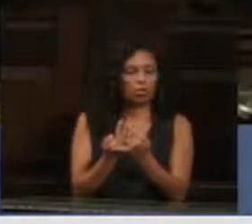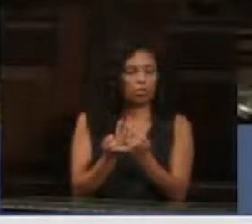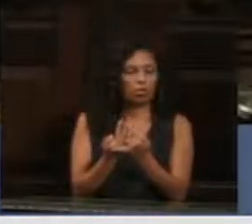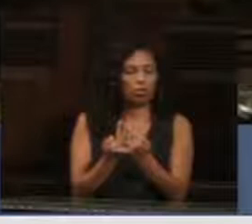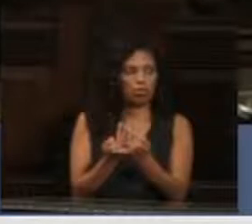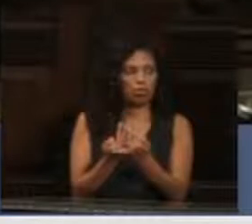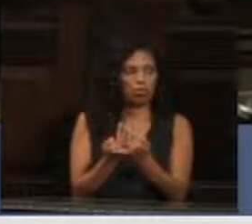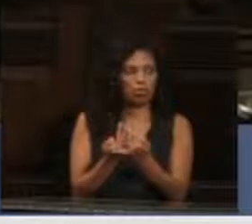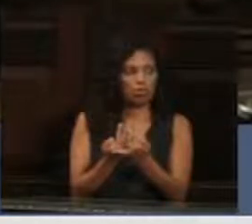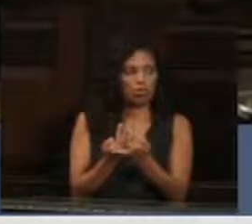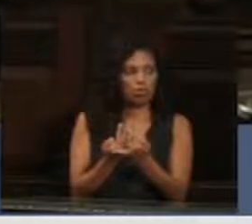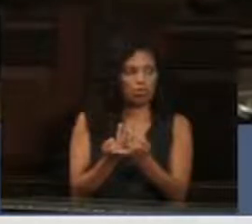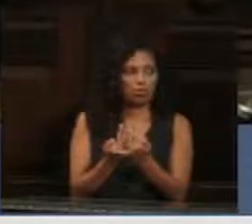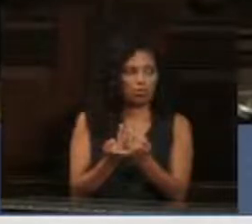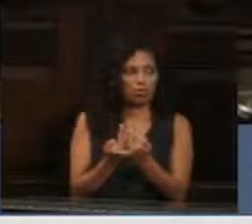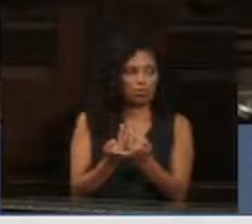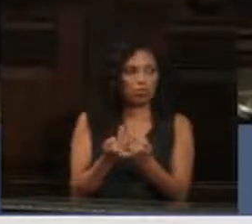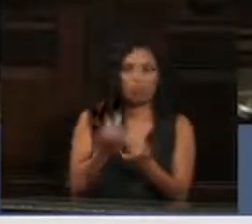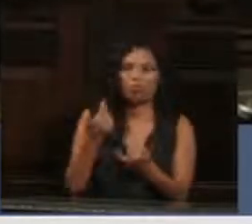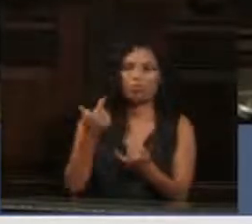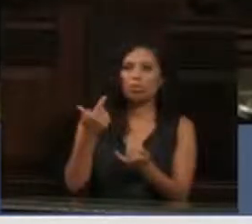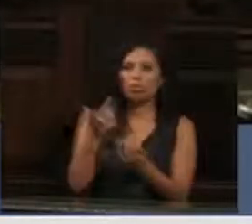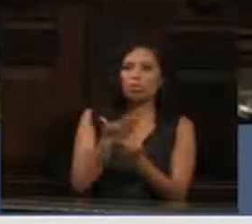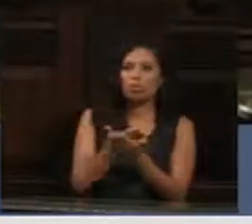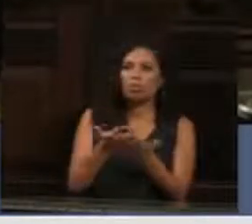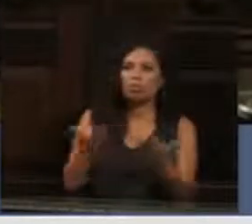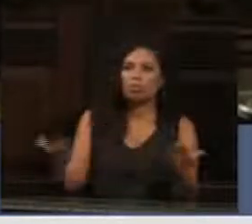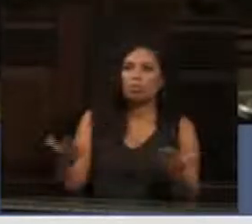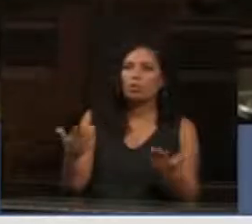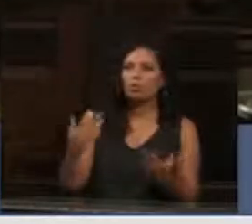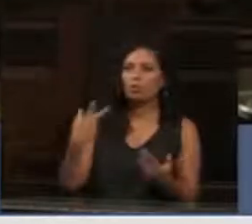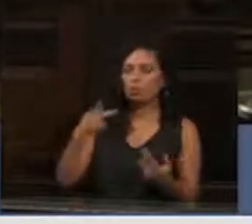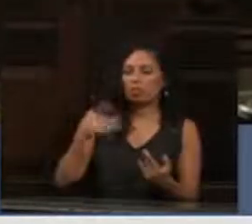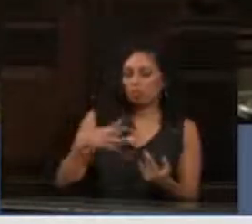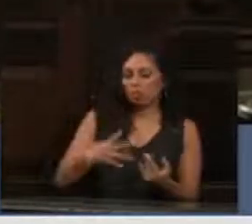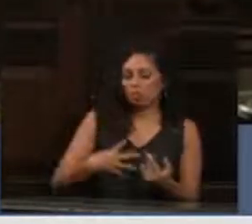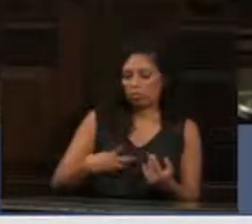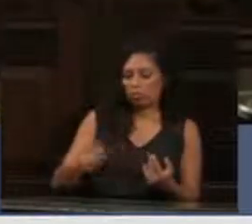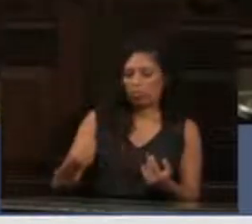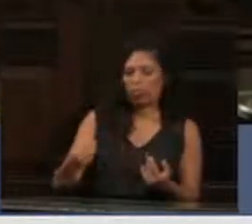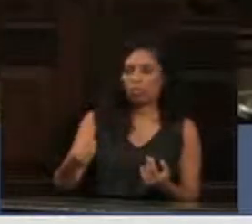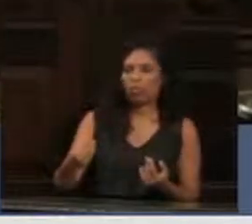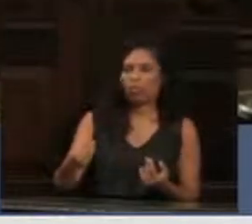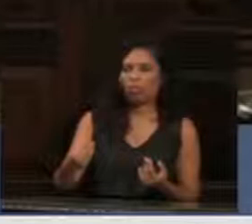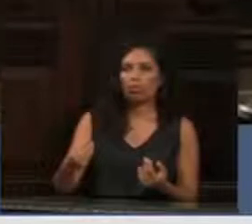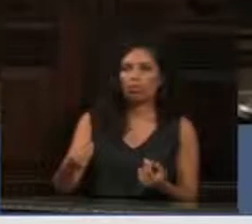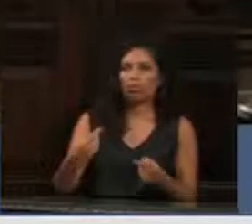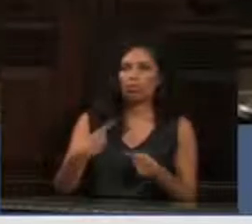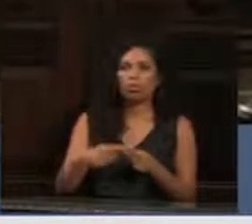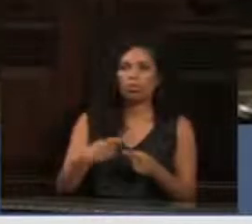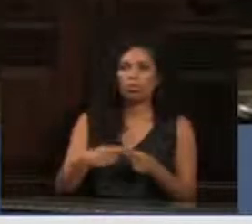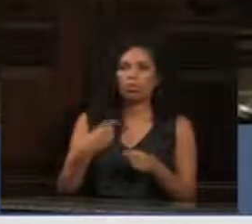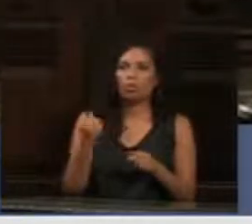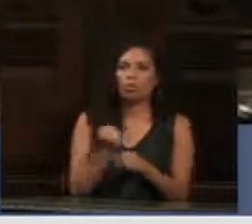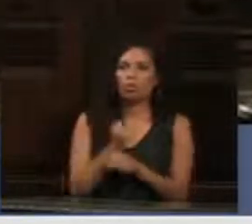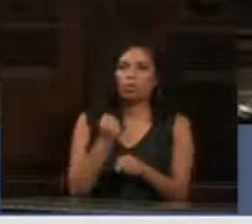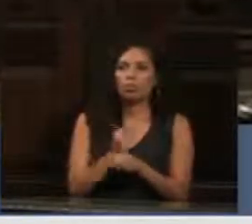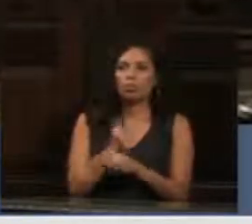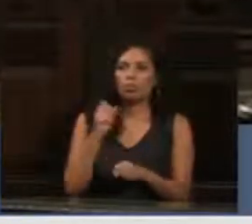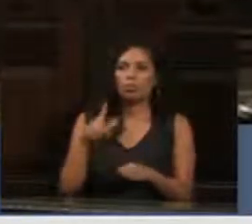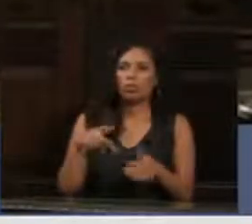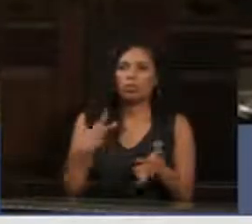que não vão ter mais a oportunidade de ver seus filhos por conta dessa